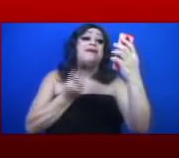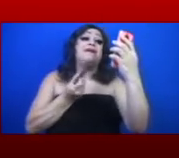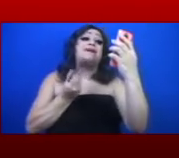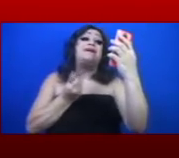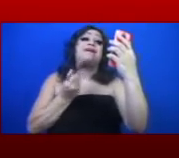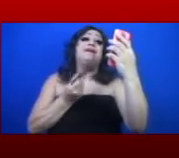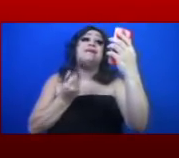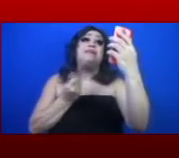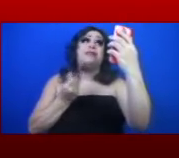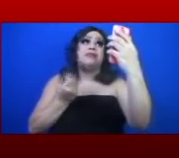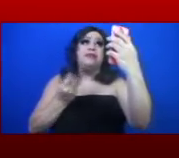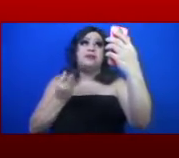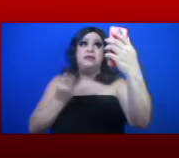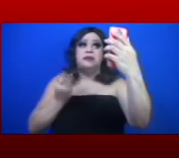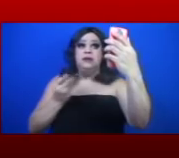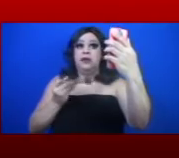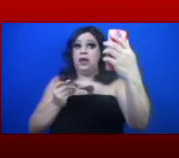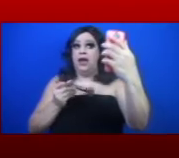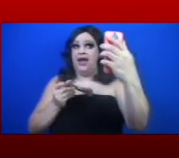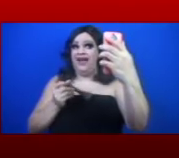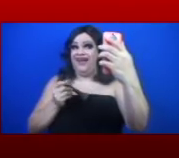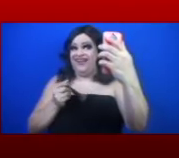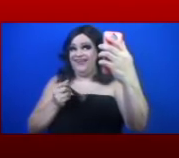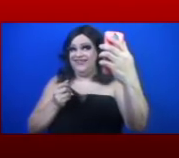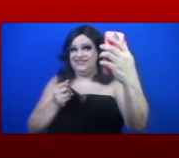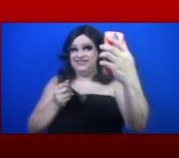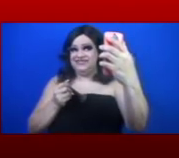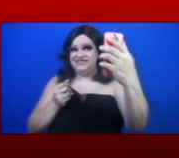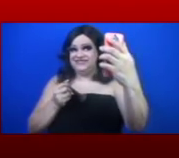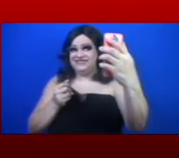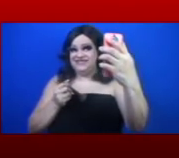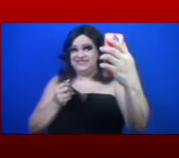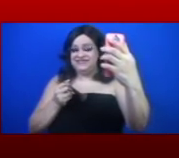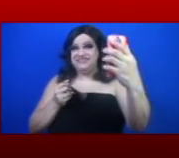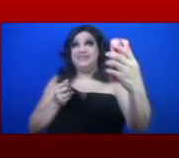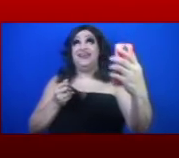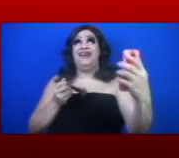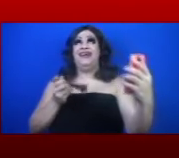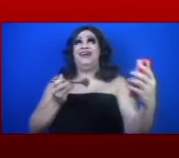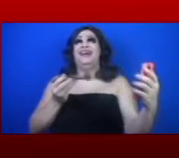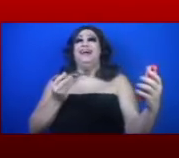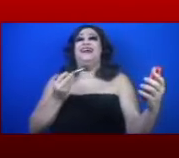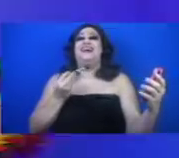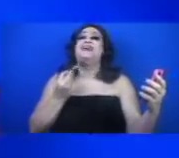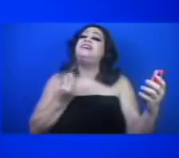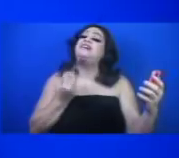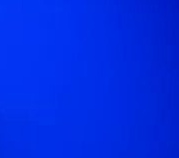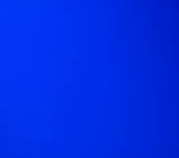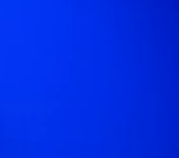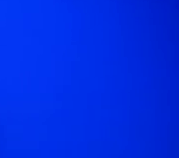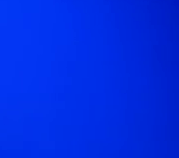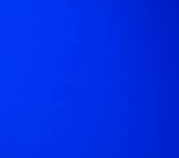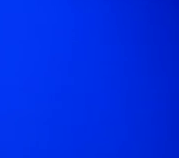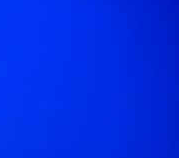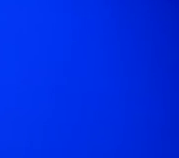linda, meu lindo, meu fofo. Eu tô aqui, disfarçada, mas você sabe quem eu sou.